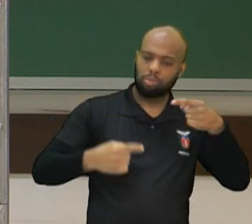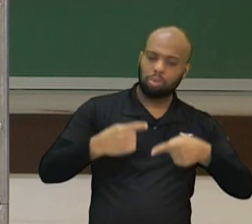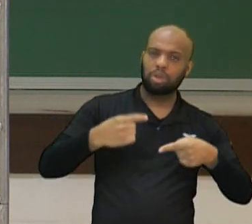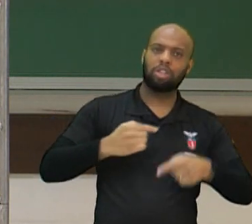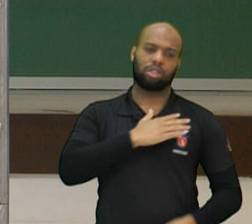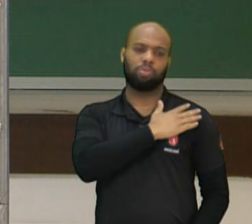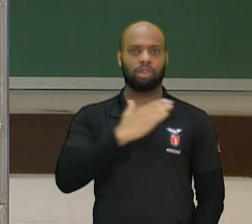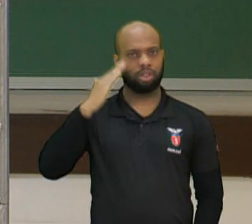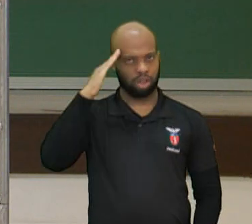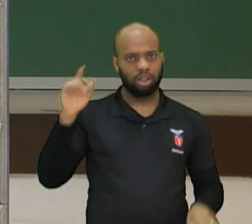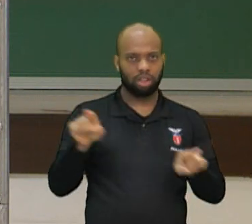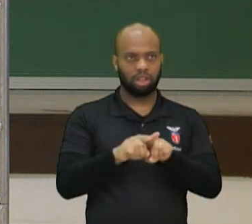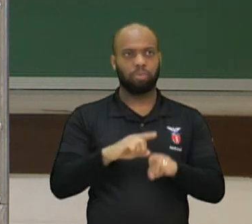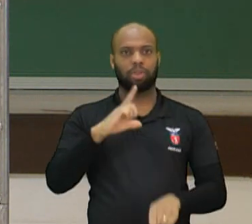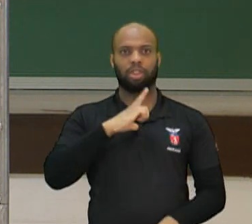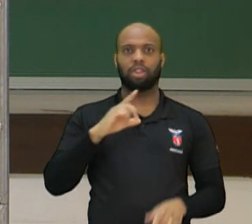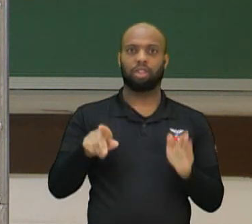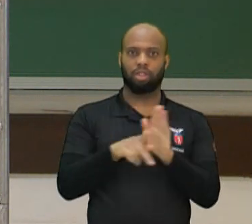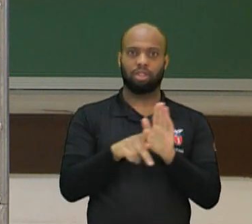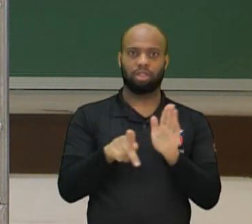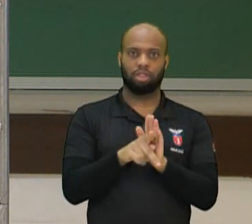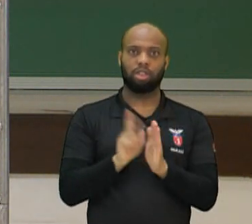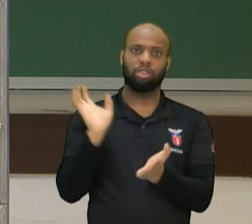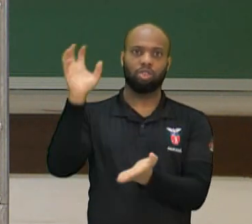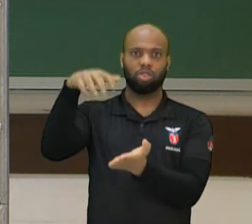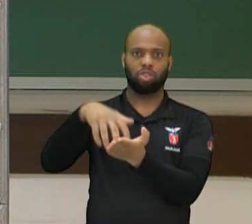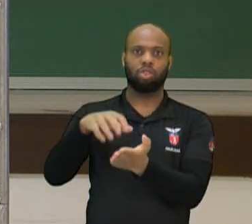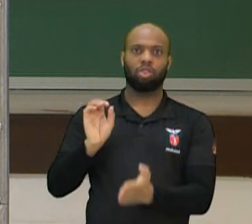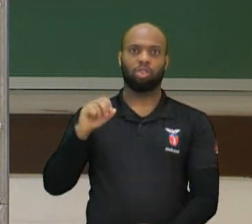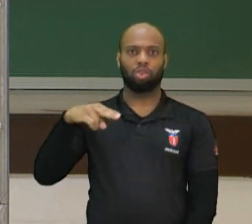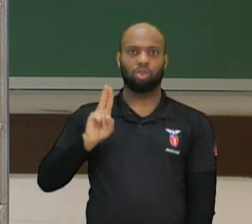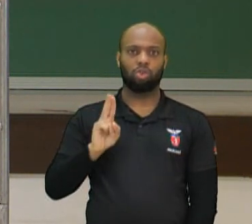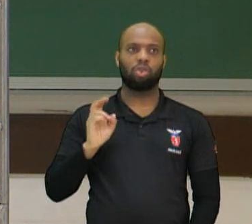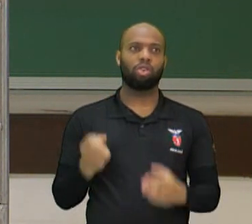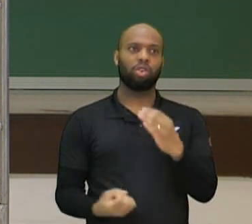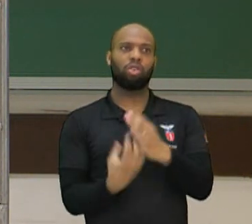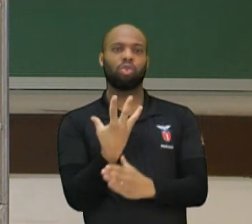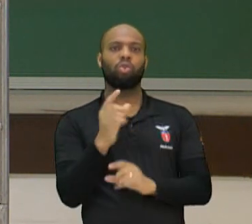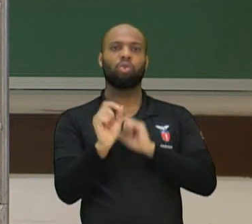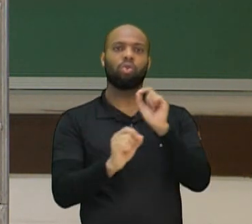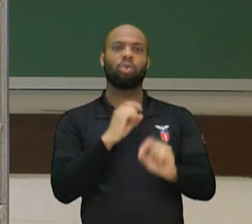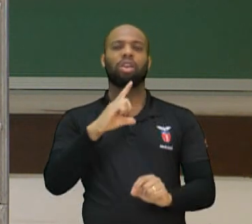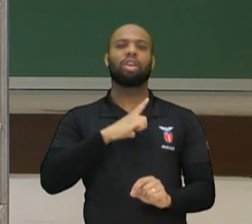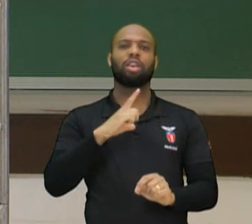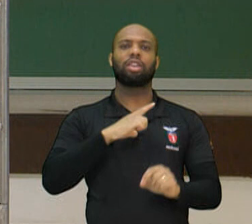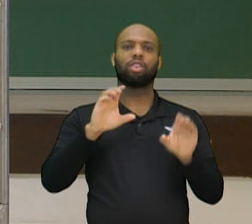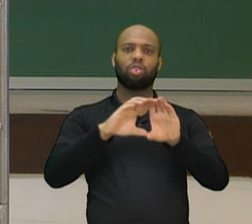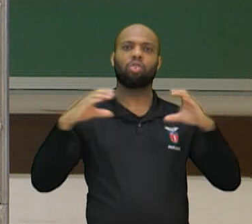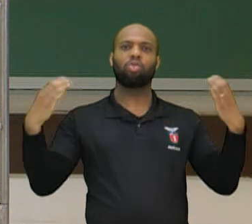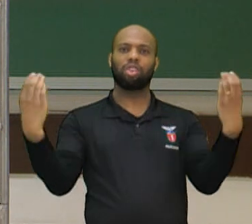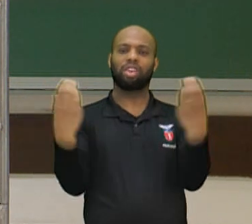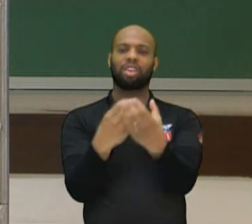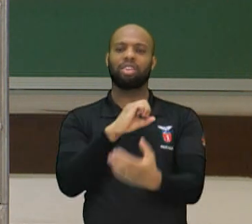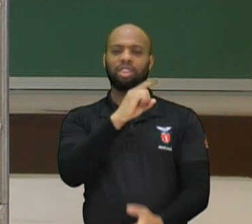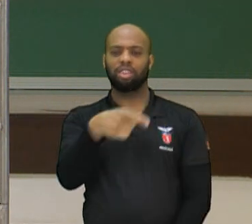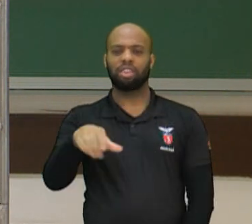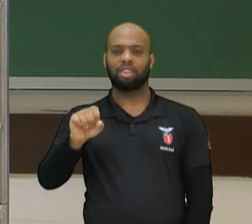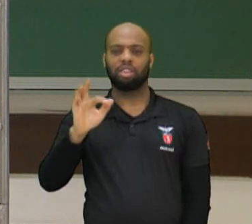ouvimos nos noticiários. A ONU foi criada com a Conferência de São Francisco,